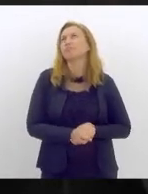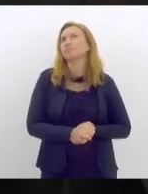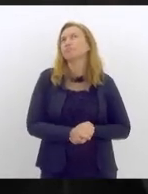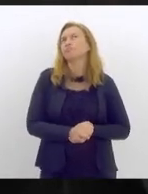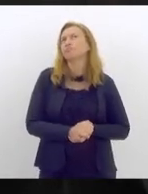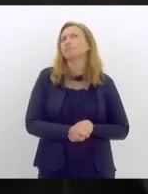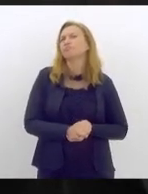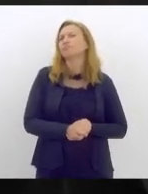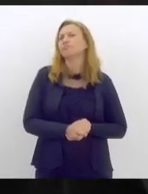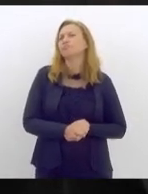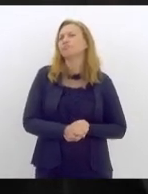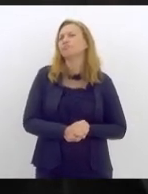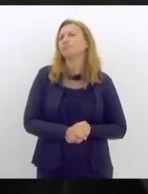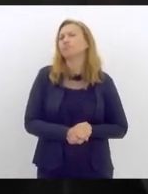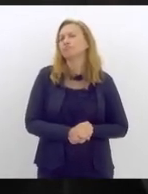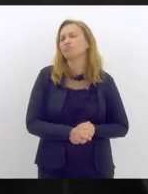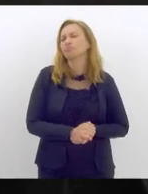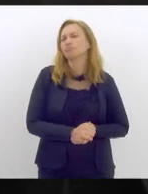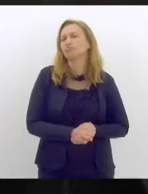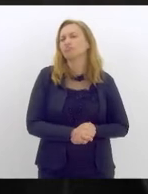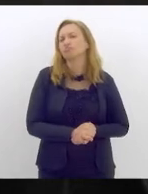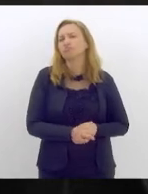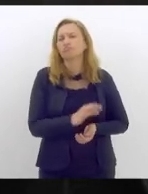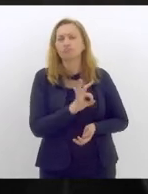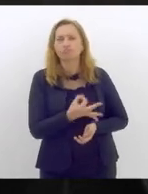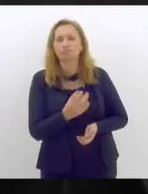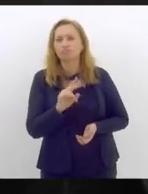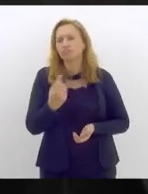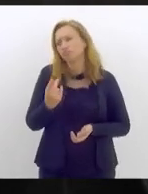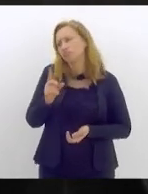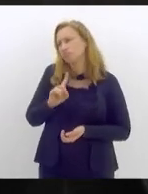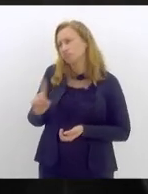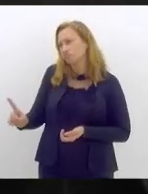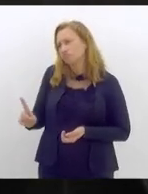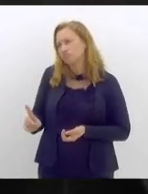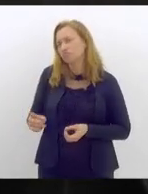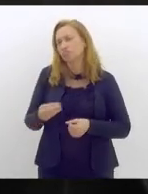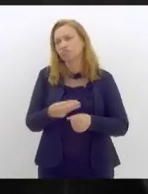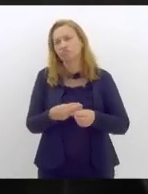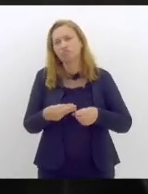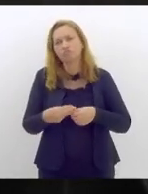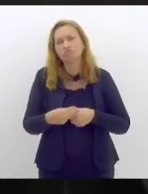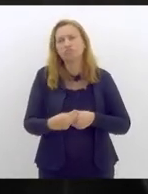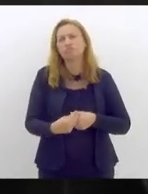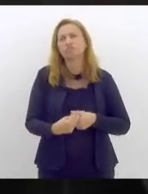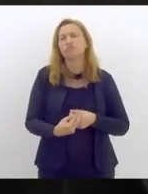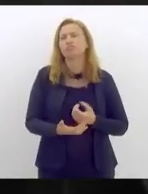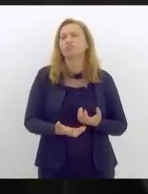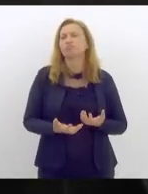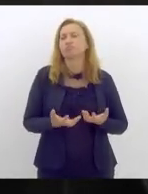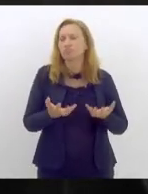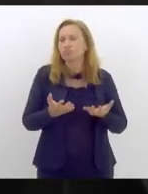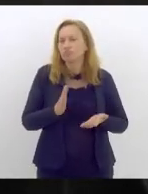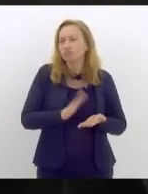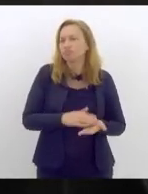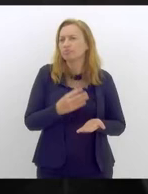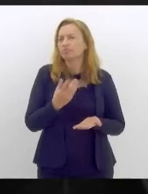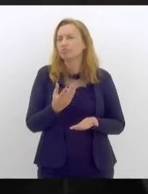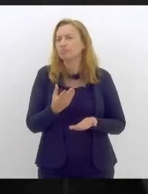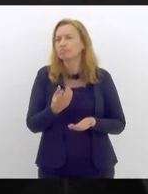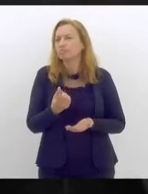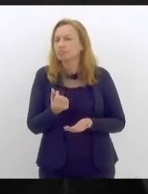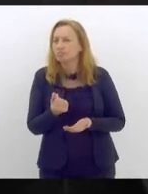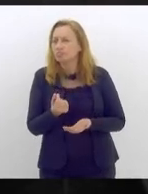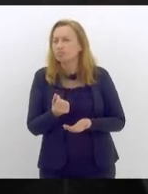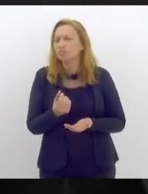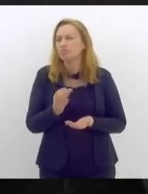a legitimidade ou não Da tentativa desses municípios já oferir mais recursos de Rodes isso quem vai